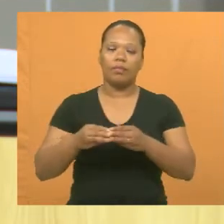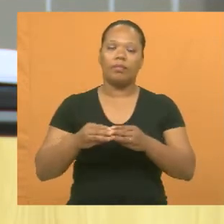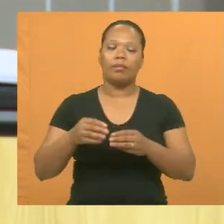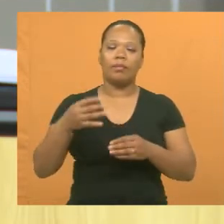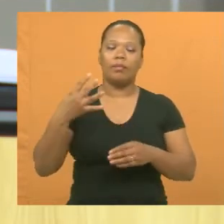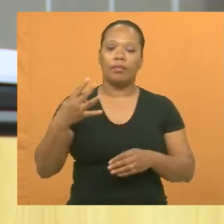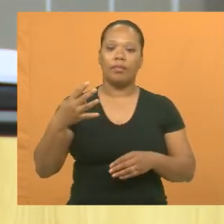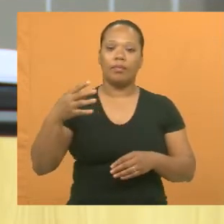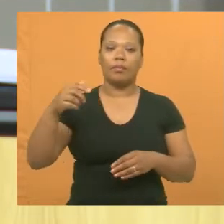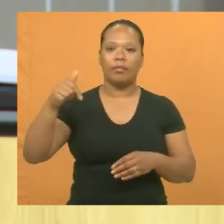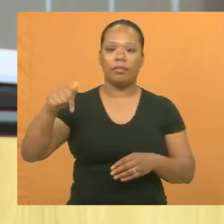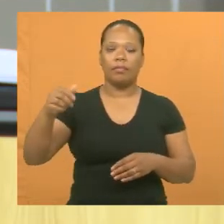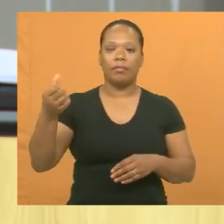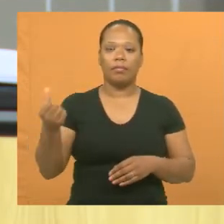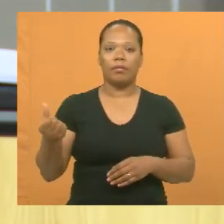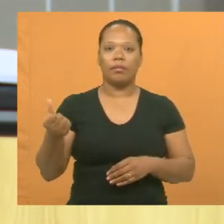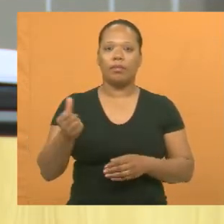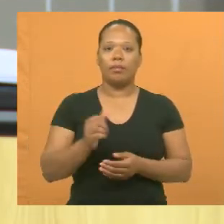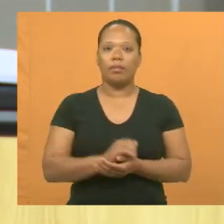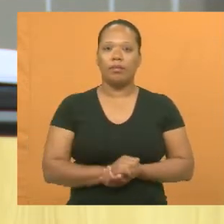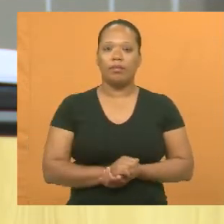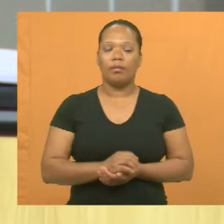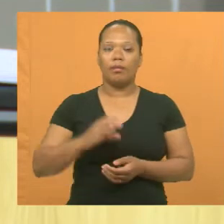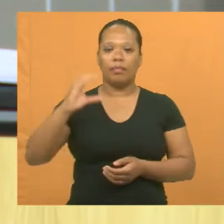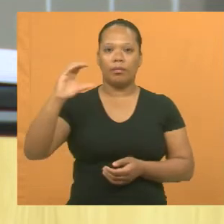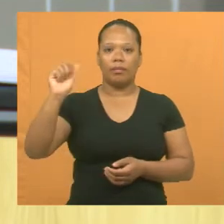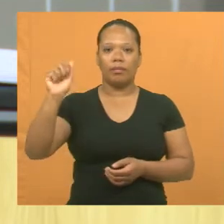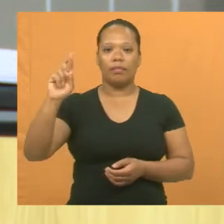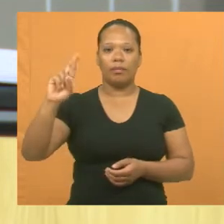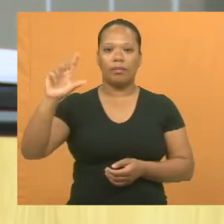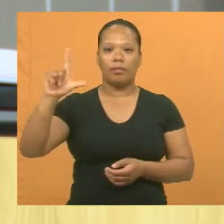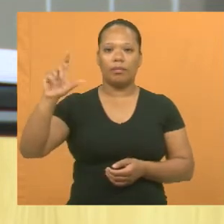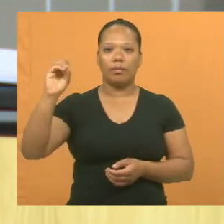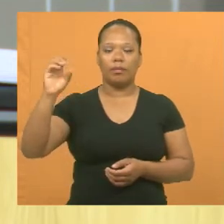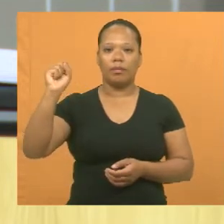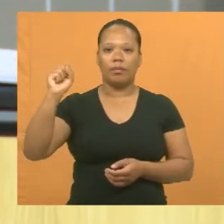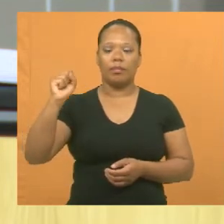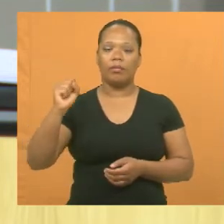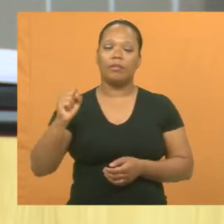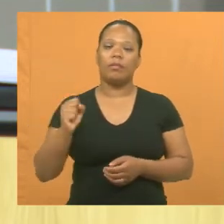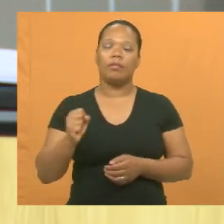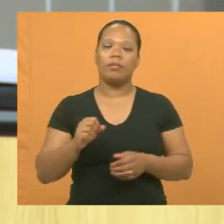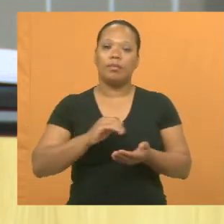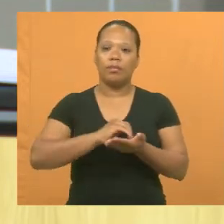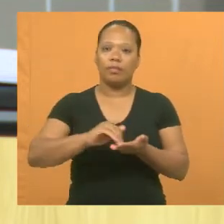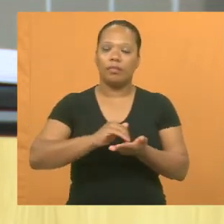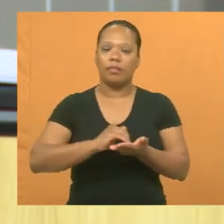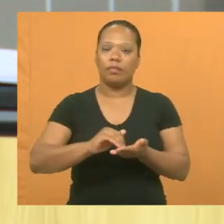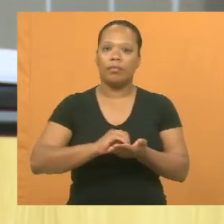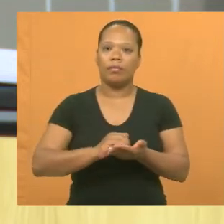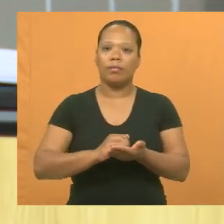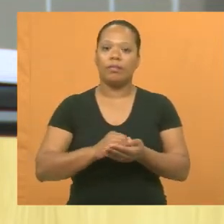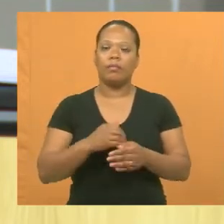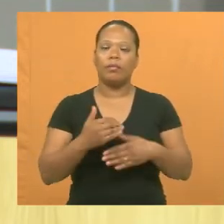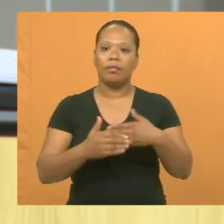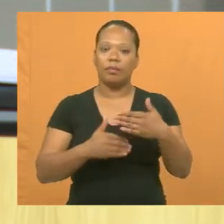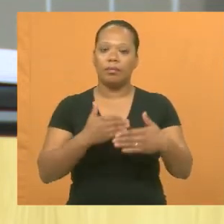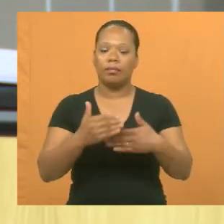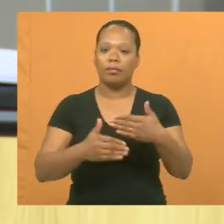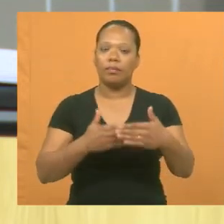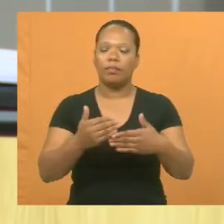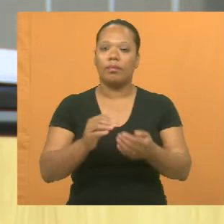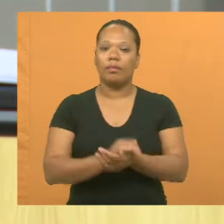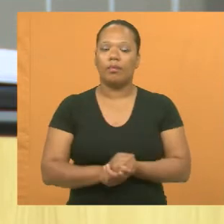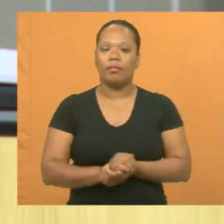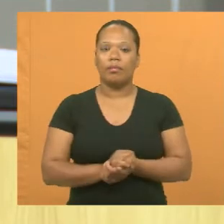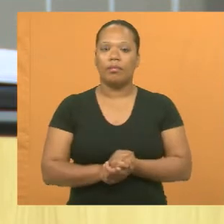o ilustríssimo senhor Carlos Amagai, secretário de Desenvolvimento Econômico de Jacareí, pela criação da Feira do Produtor,